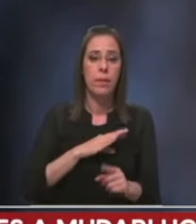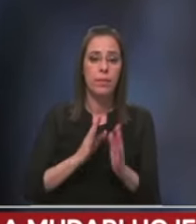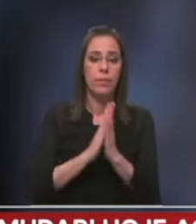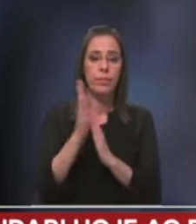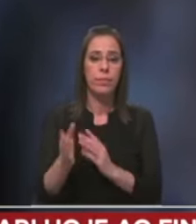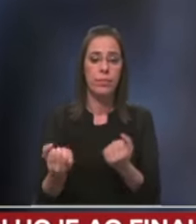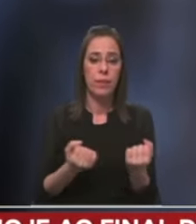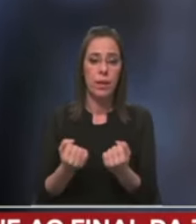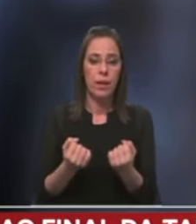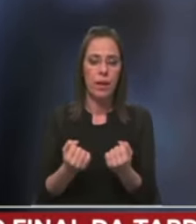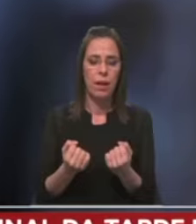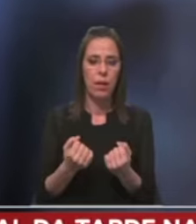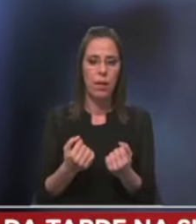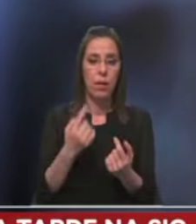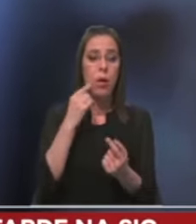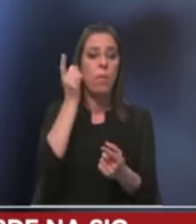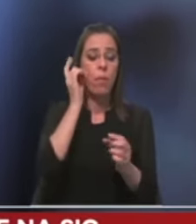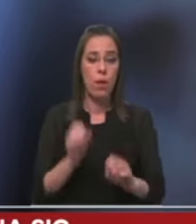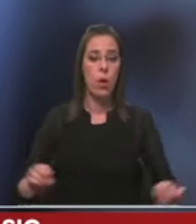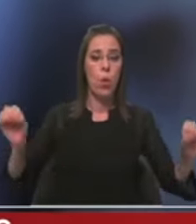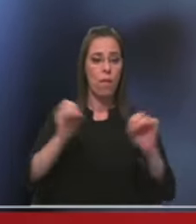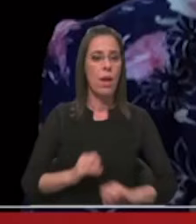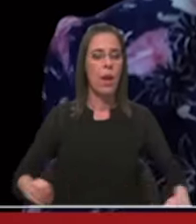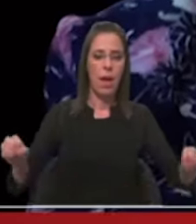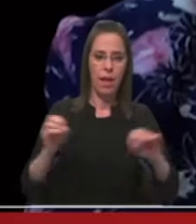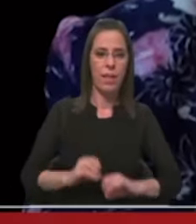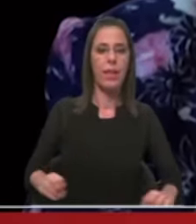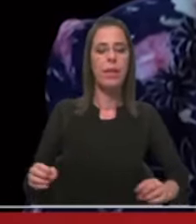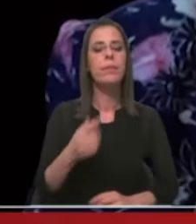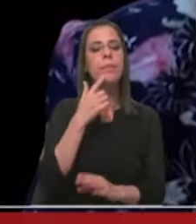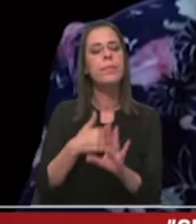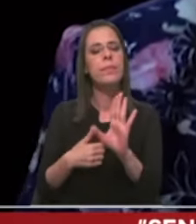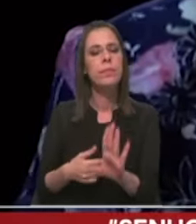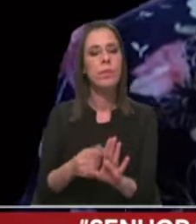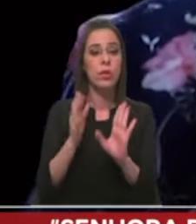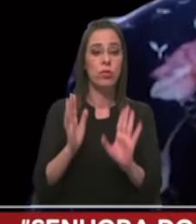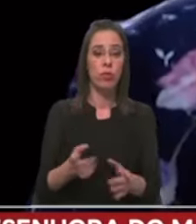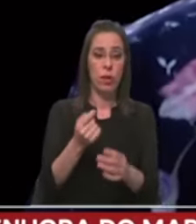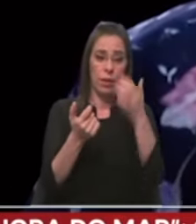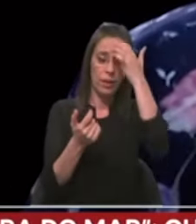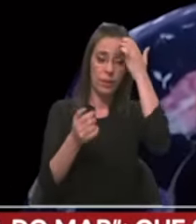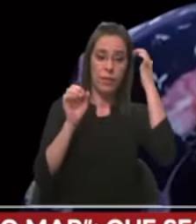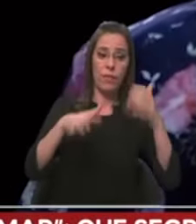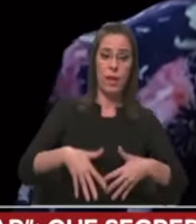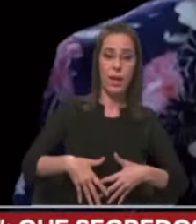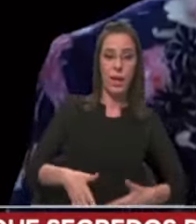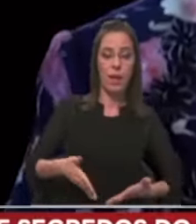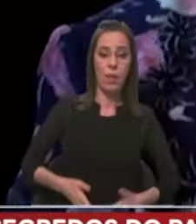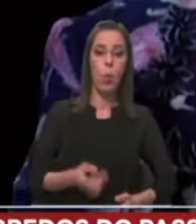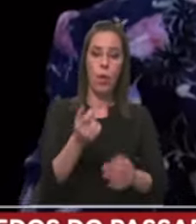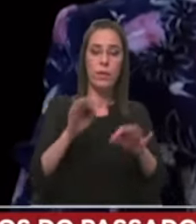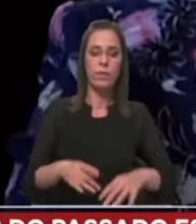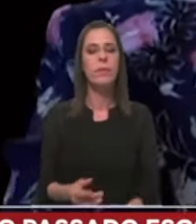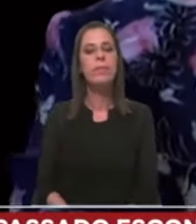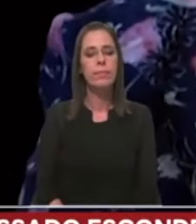Fui direta num carro de prata, que nem via bombeiros, não via nada disso. Mas diga-me uma coisa, então já estava no final da gravidez? Sim.